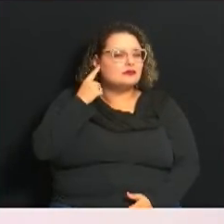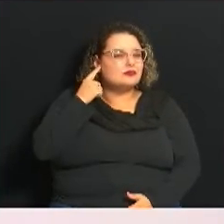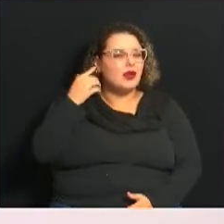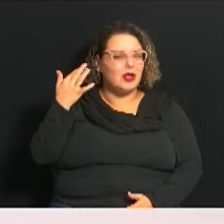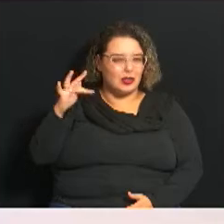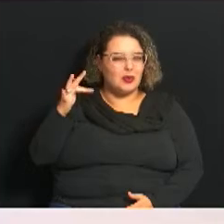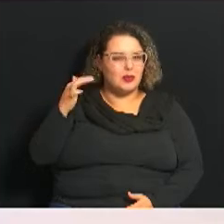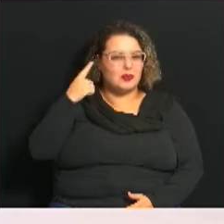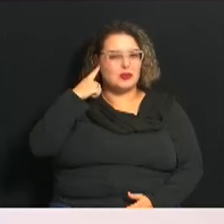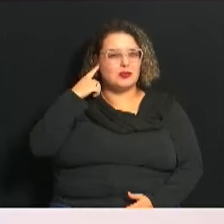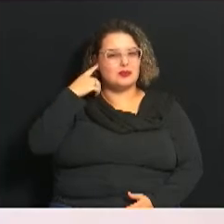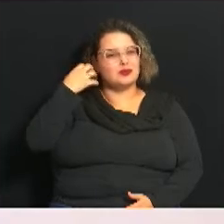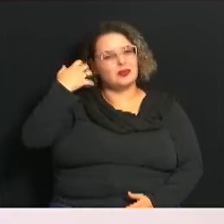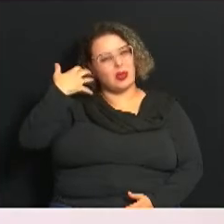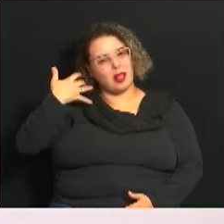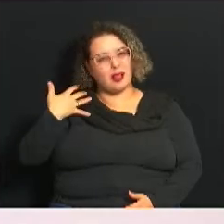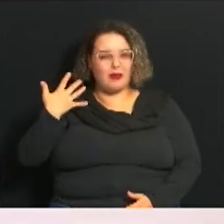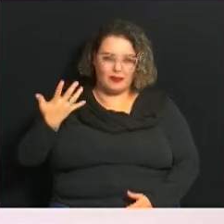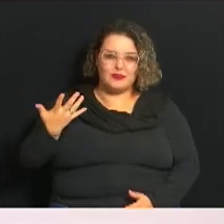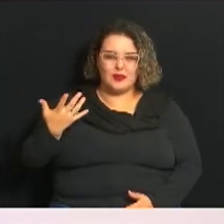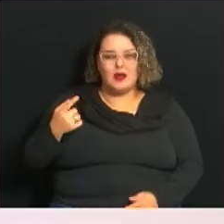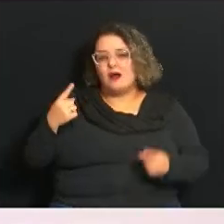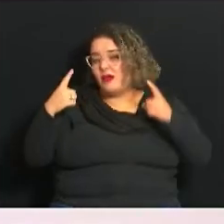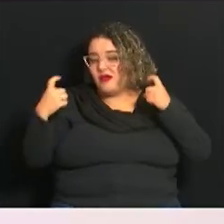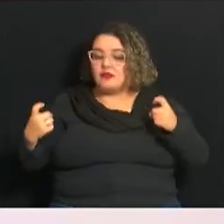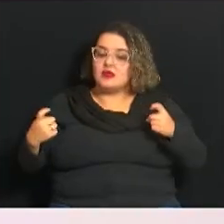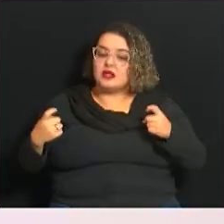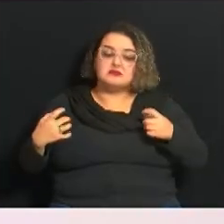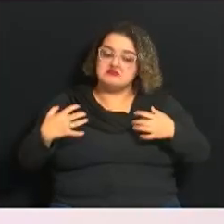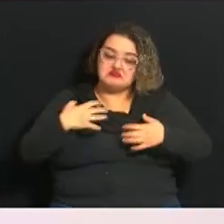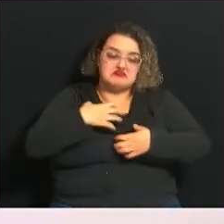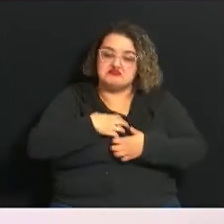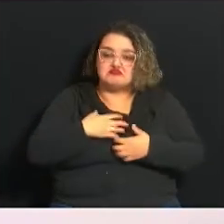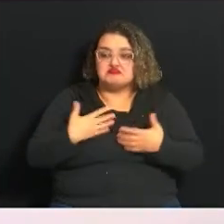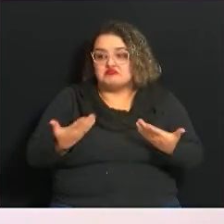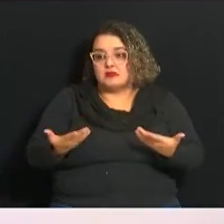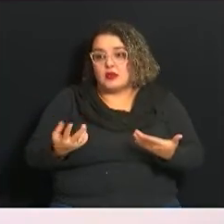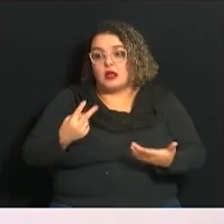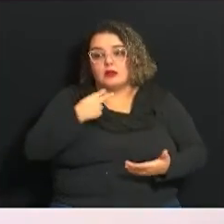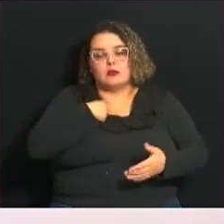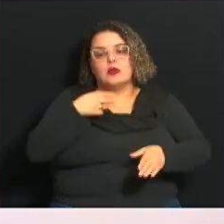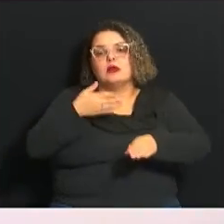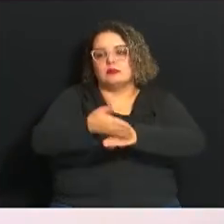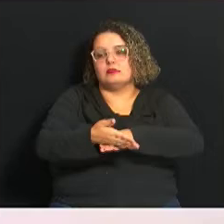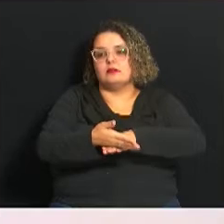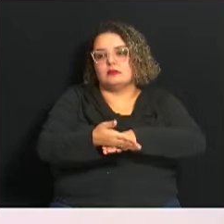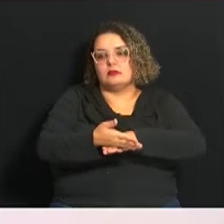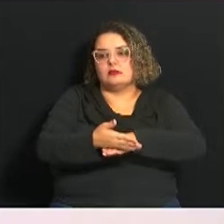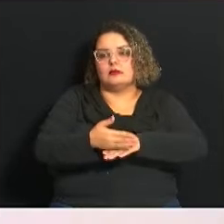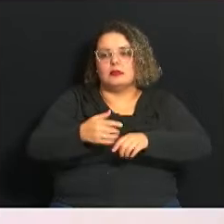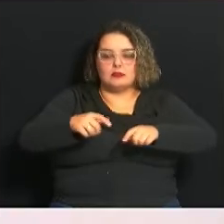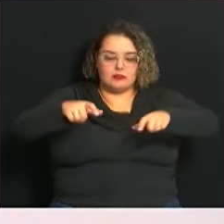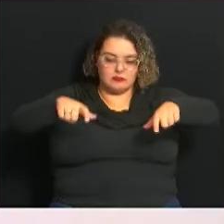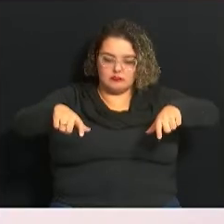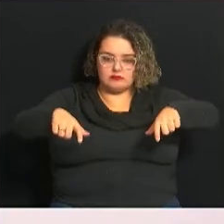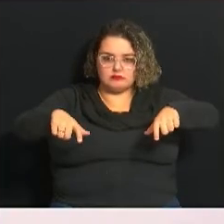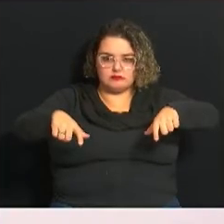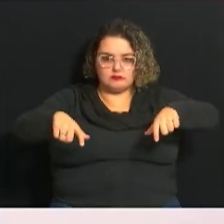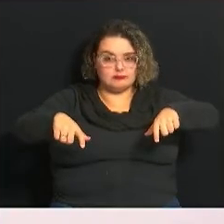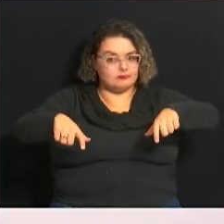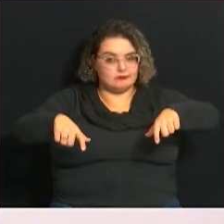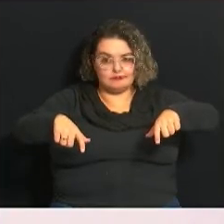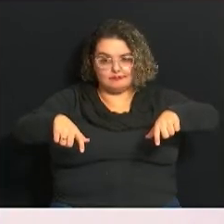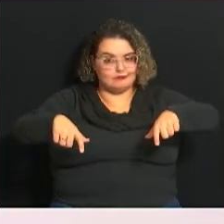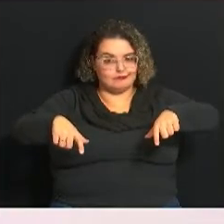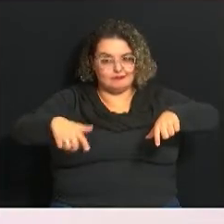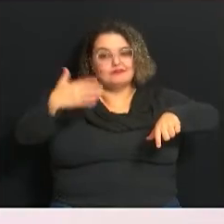barulho, dele não se sentir à vontade. E primeiro que não poderia entrar, mas pelo menos na porta do estádio. Mas provou